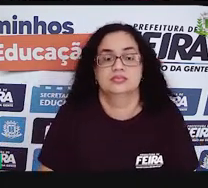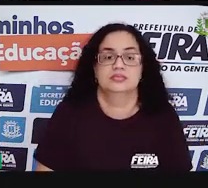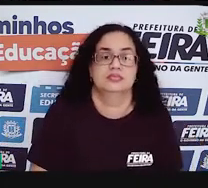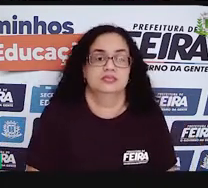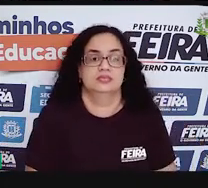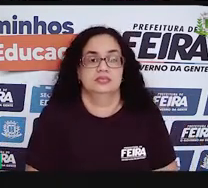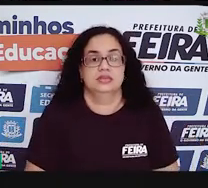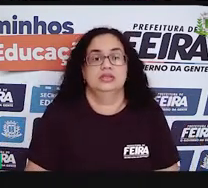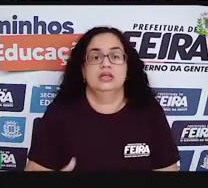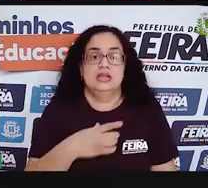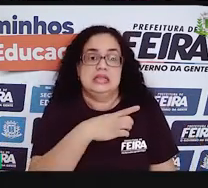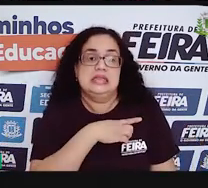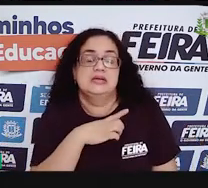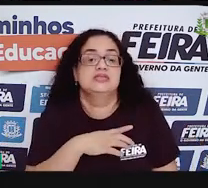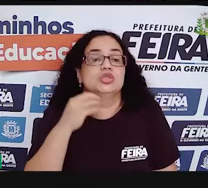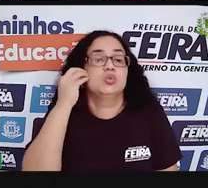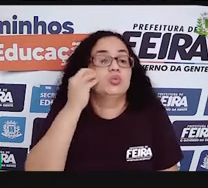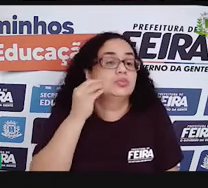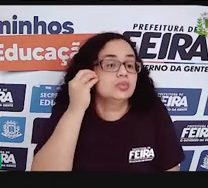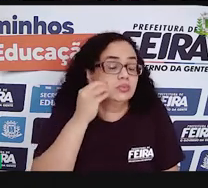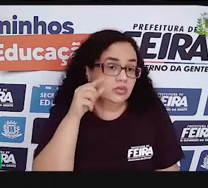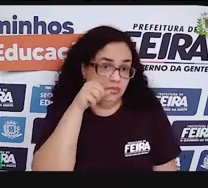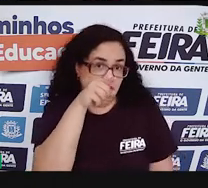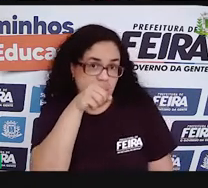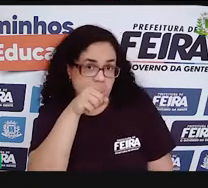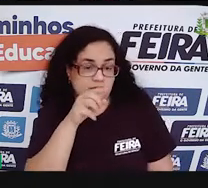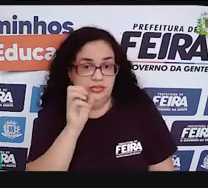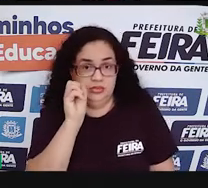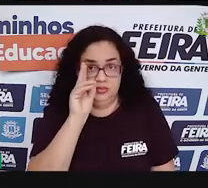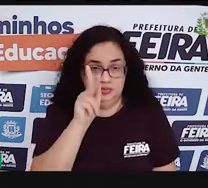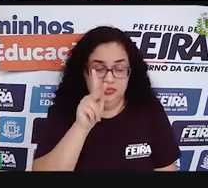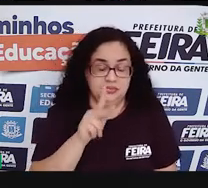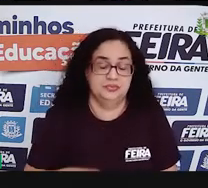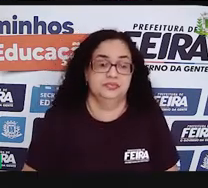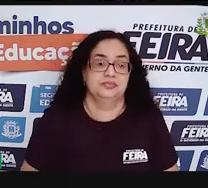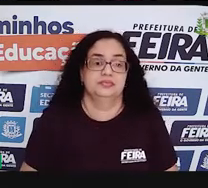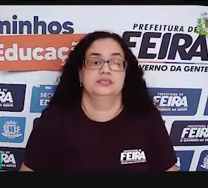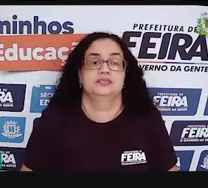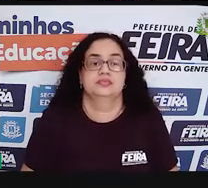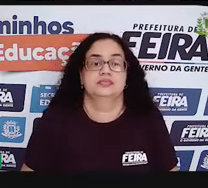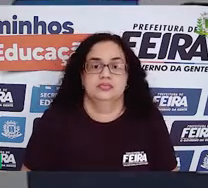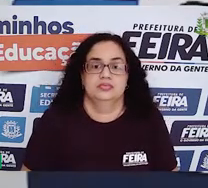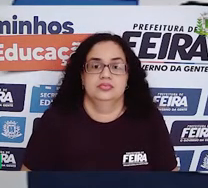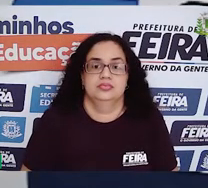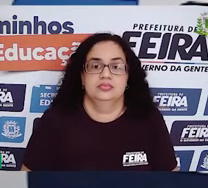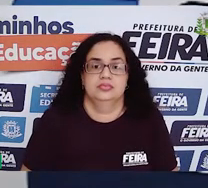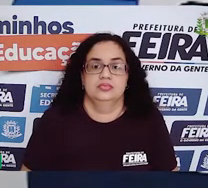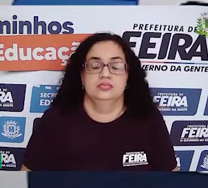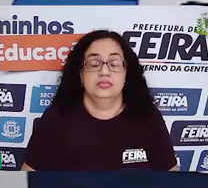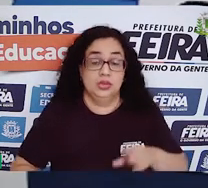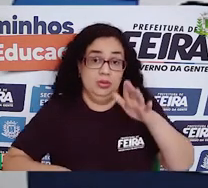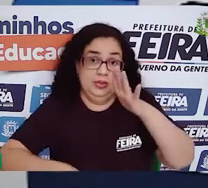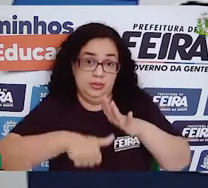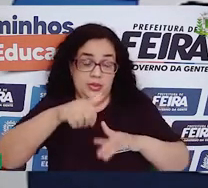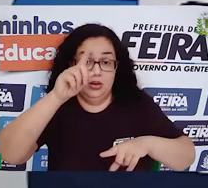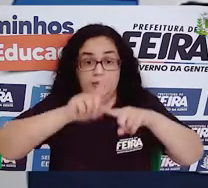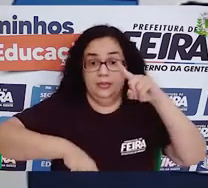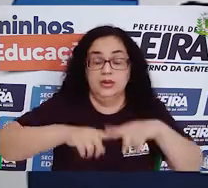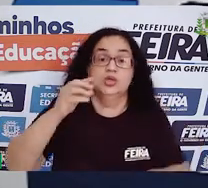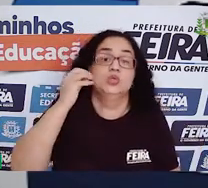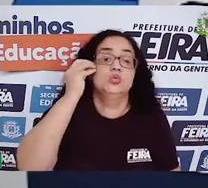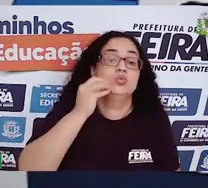aí a gente vai fazer a experimentação, tá certo? Então vamos lá. O primeiro material que a gente